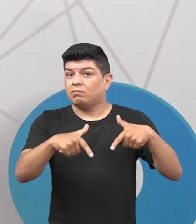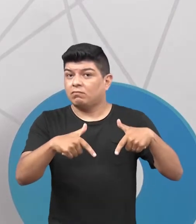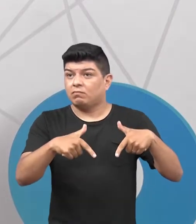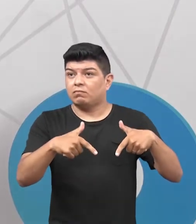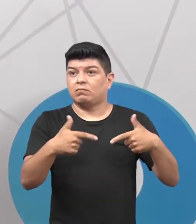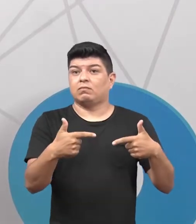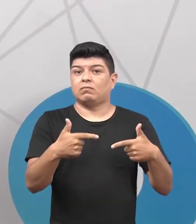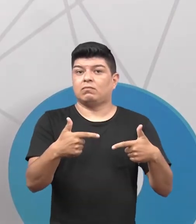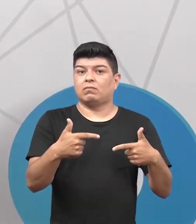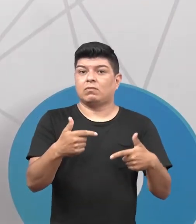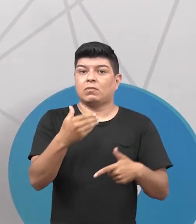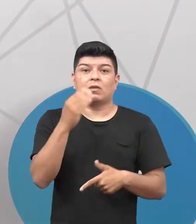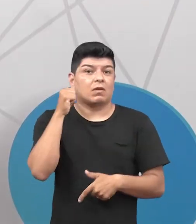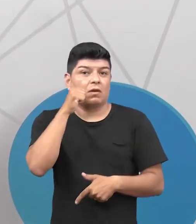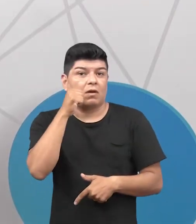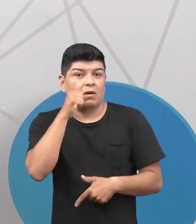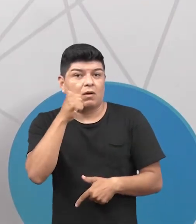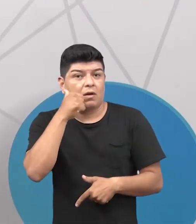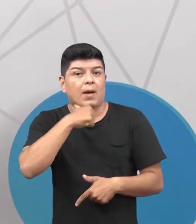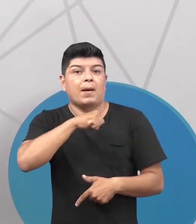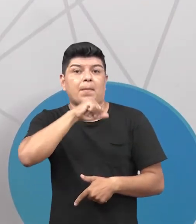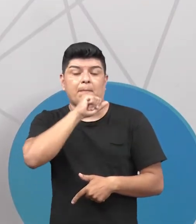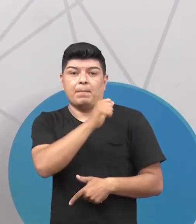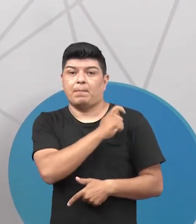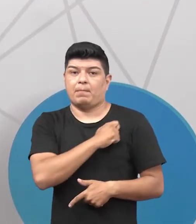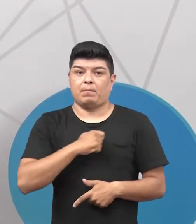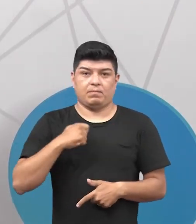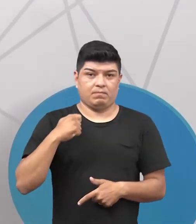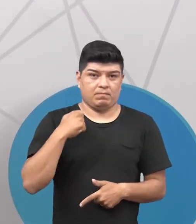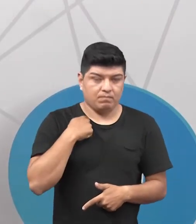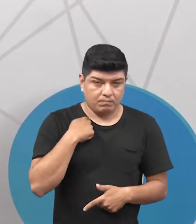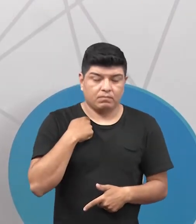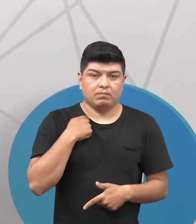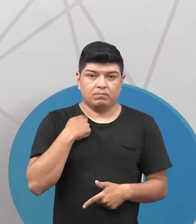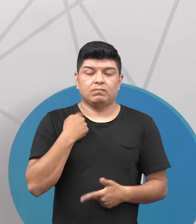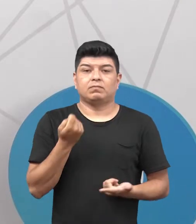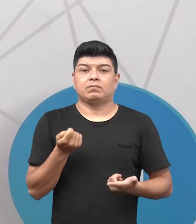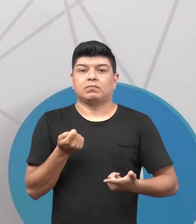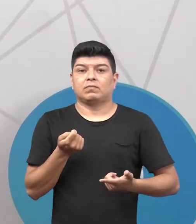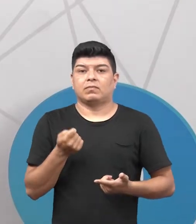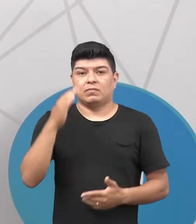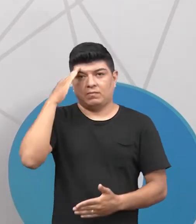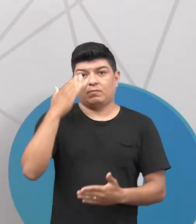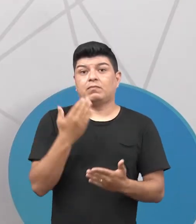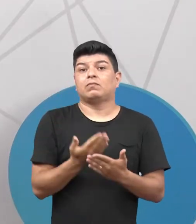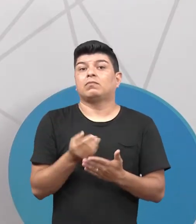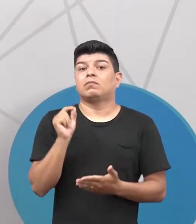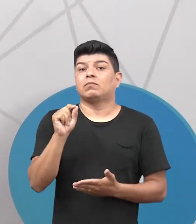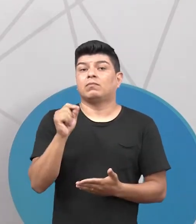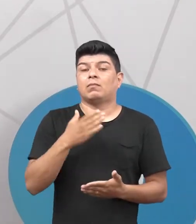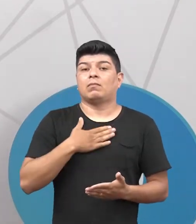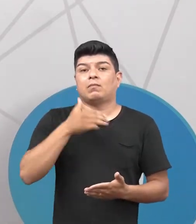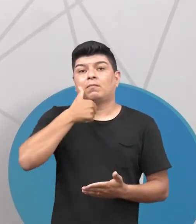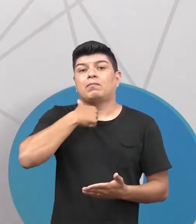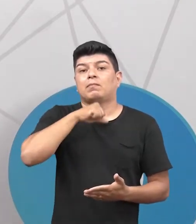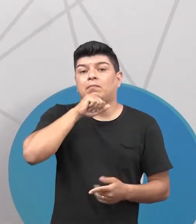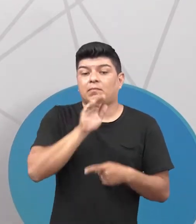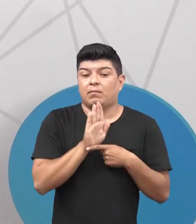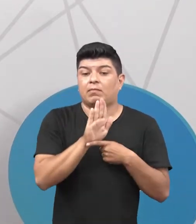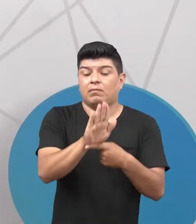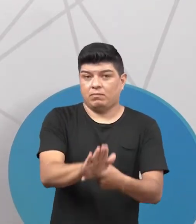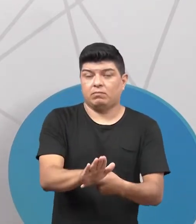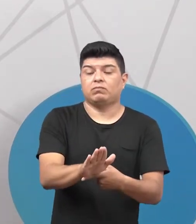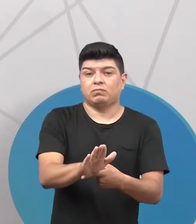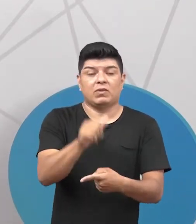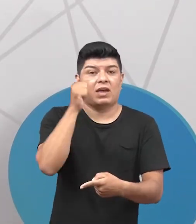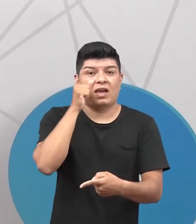era escultor e a dona Fenareta, mãe de Sócrates, era parteira. E ele acreditava no seguinte: a minha mãe ajuda as mulheres